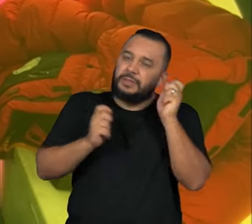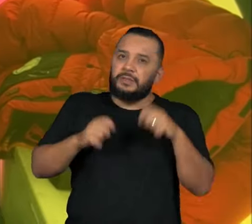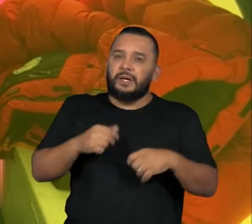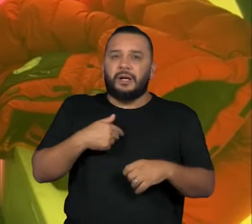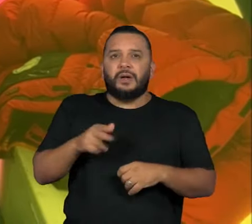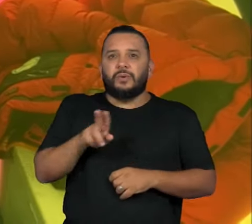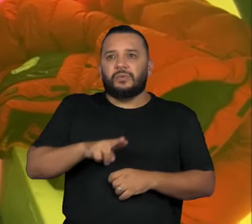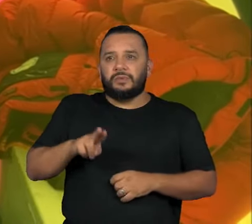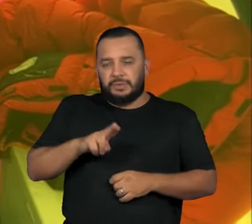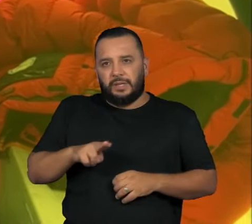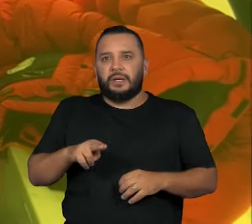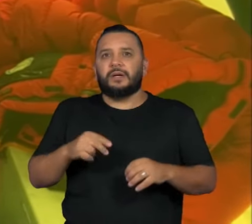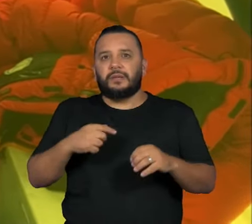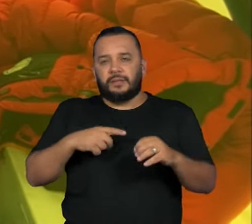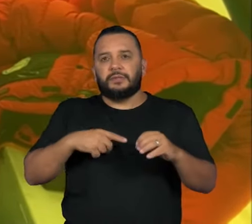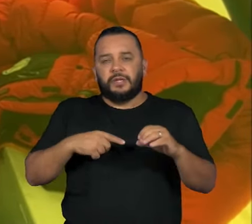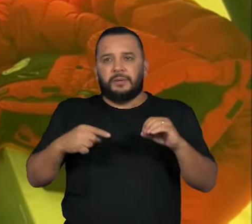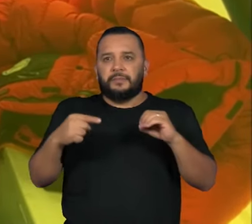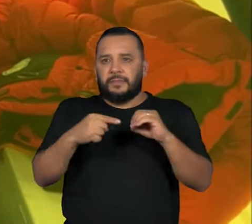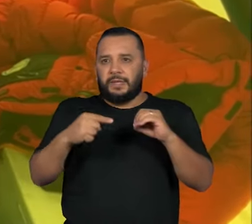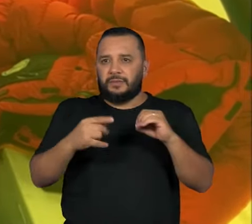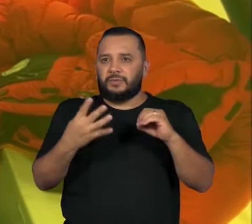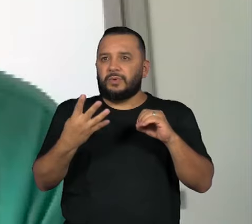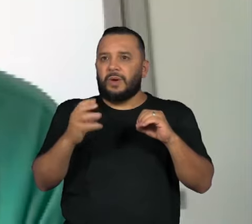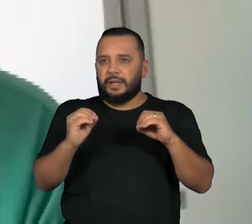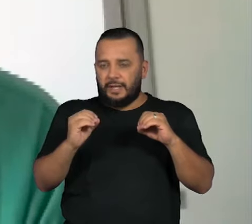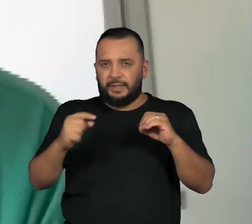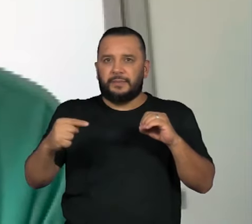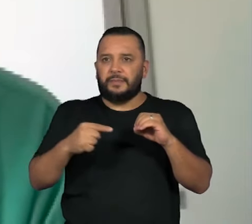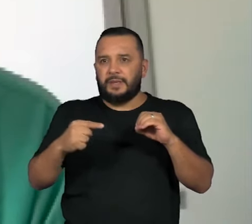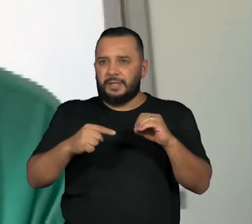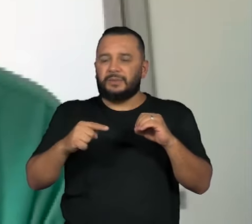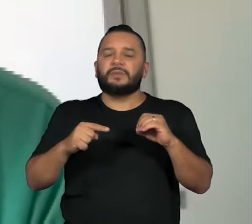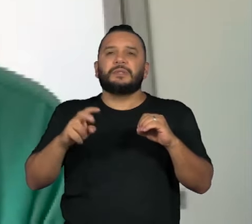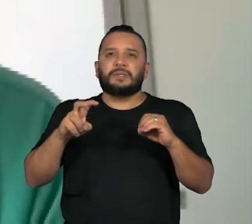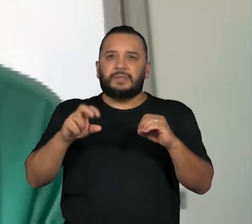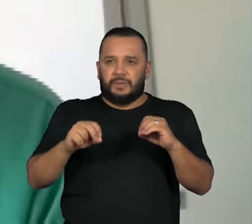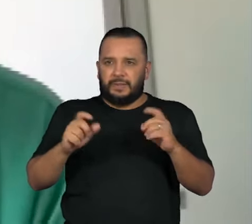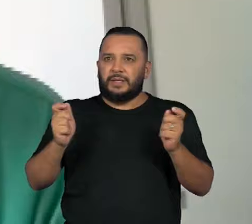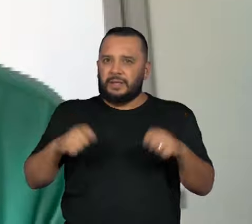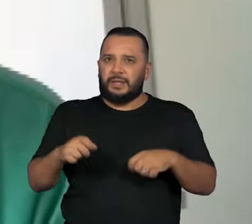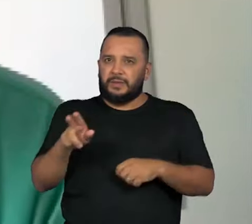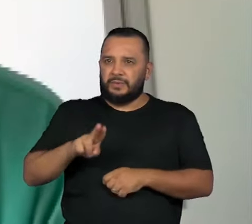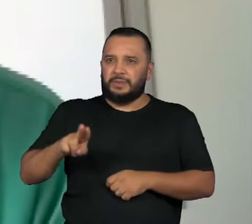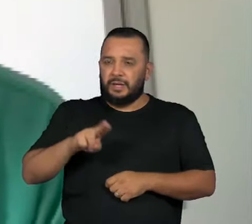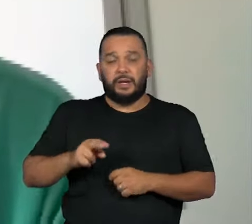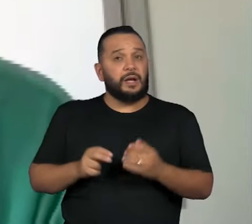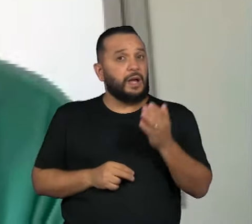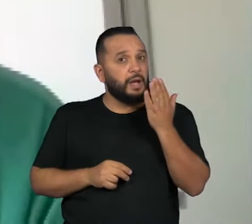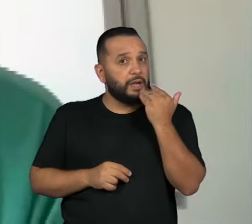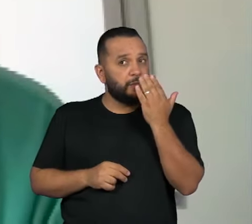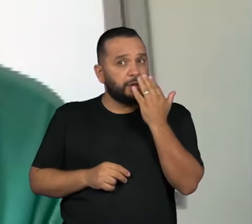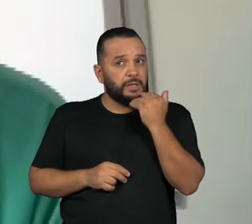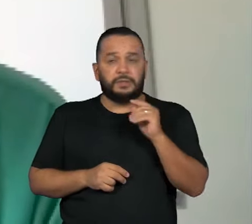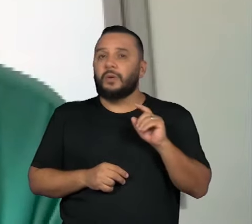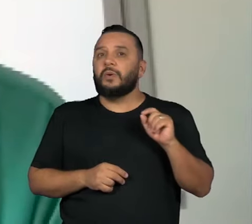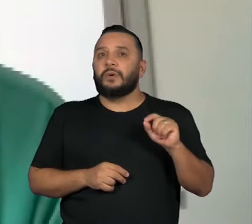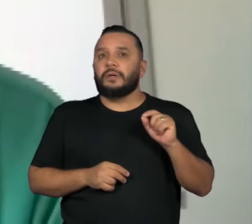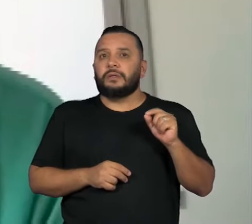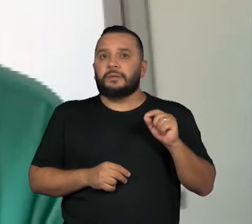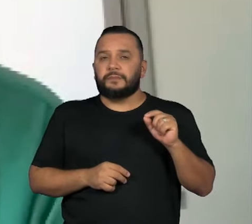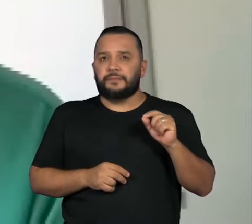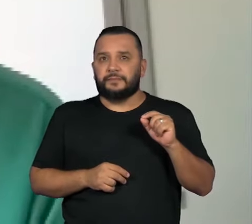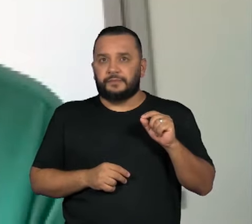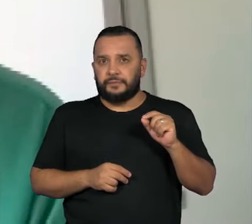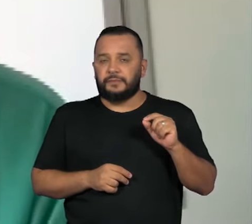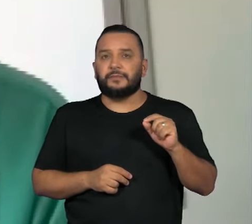menos 40, menos 50 graus centígrados. A alimentação, evidentemente,